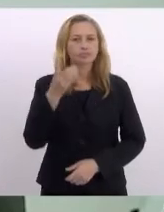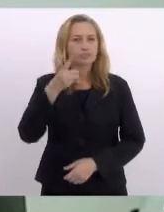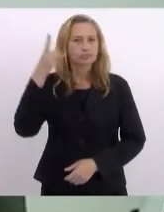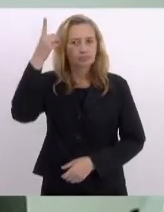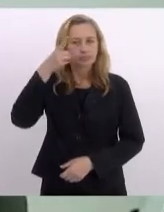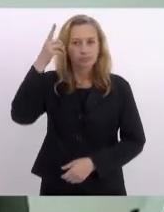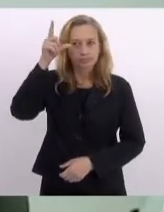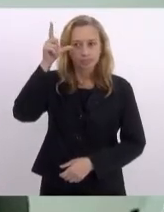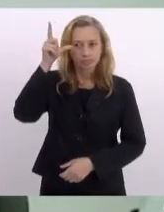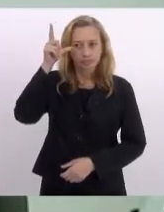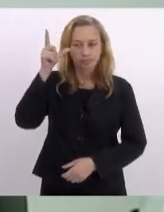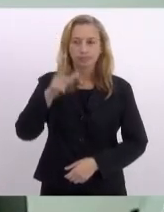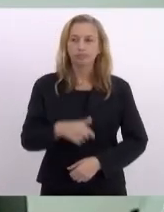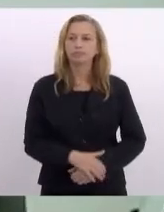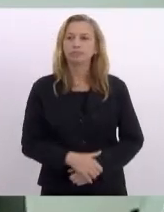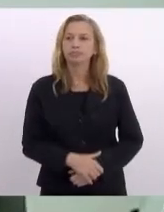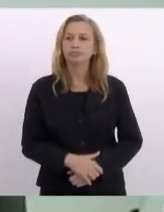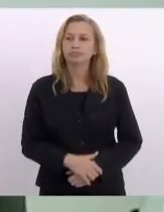Lucinha.